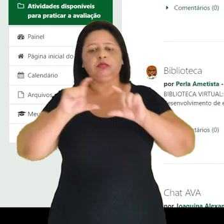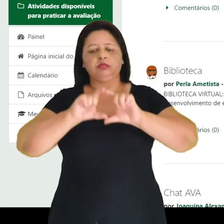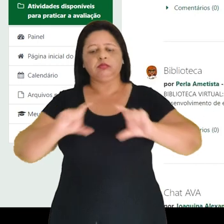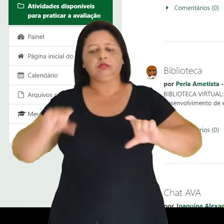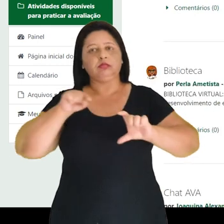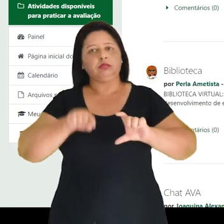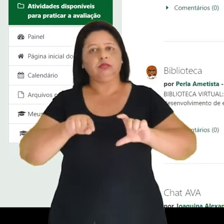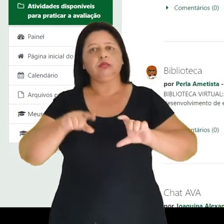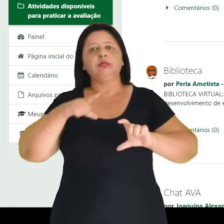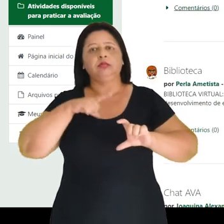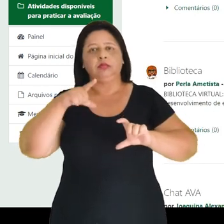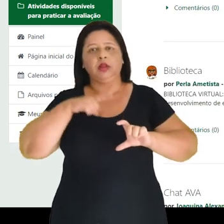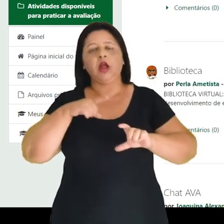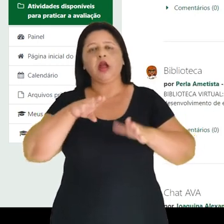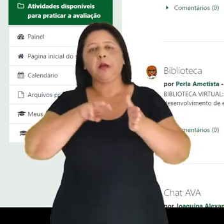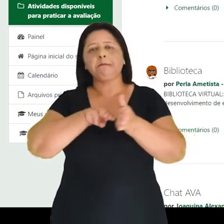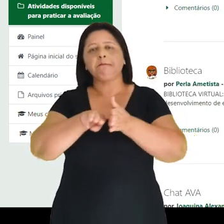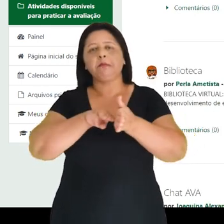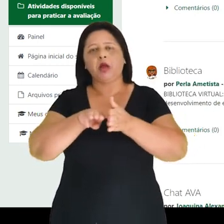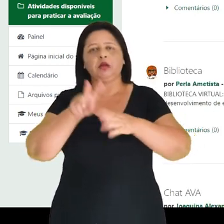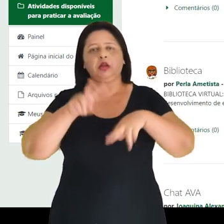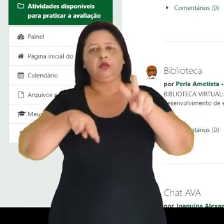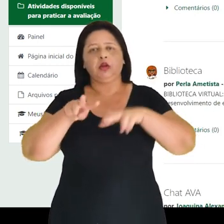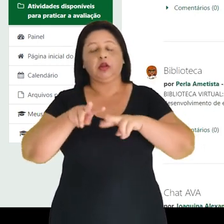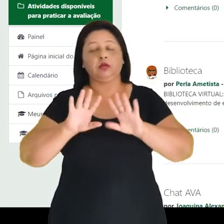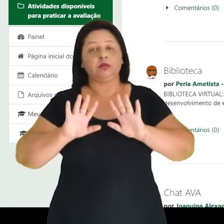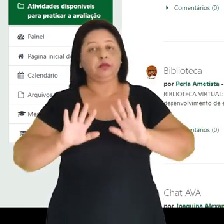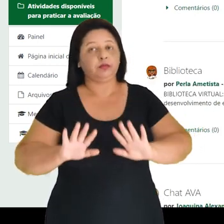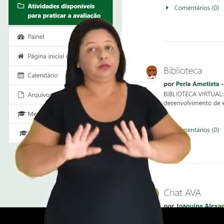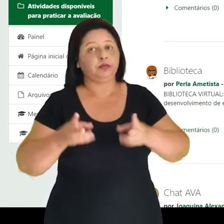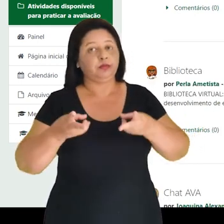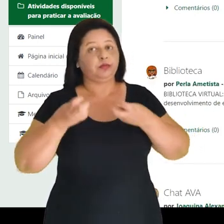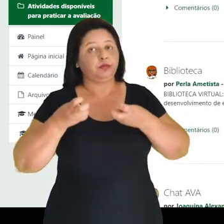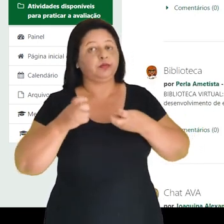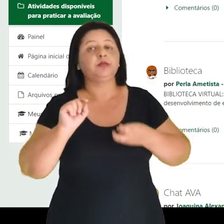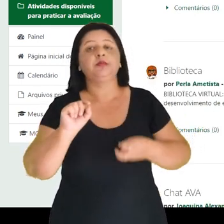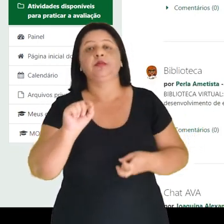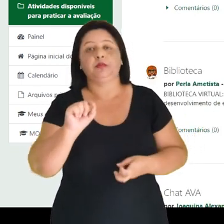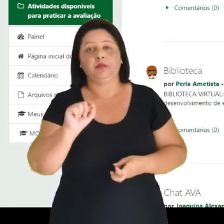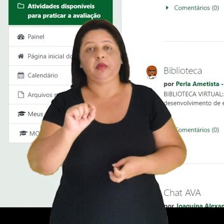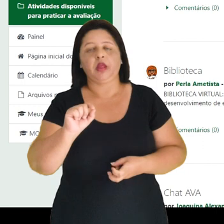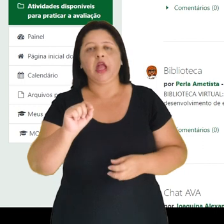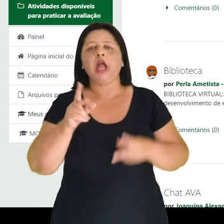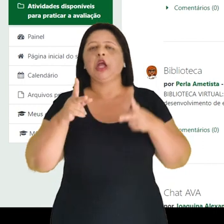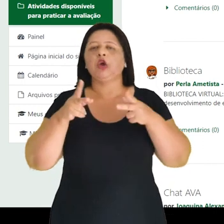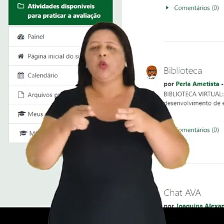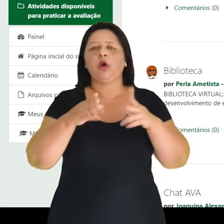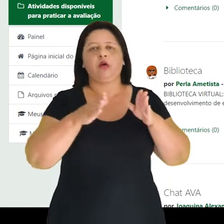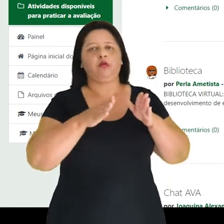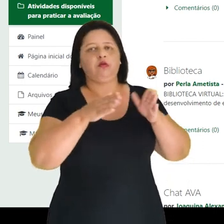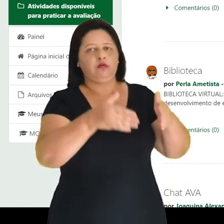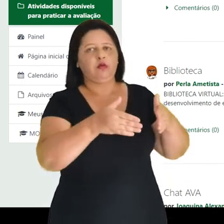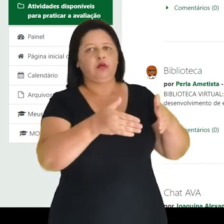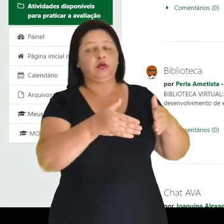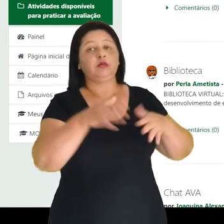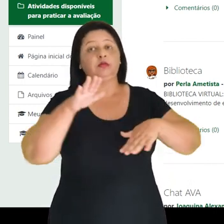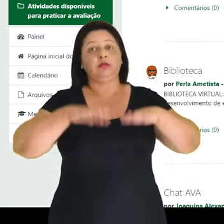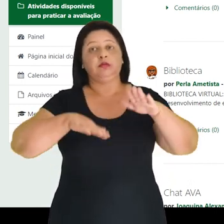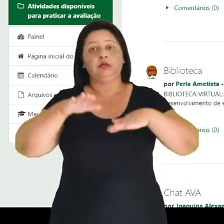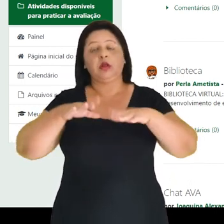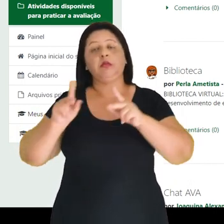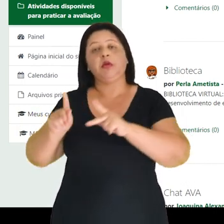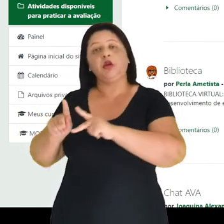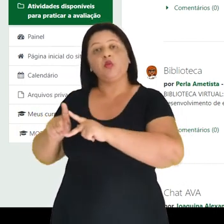e aqui abaixo então está o mecanismo de avaliação. Observe que, da mesma forma aqui no fórum,